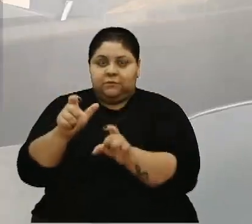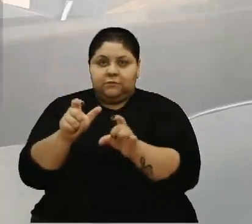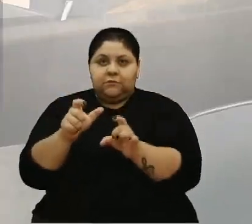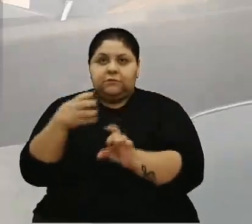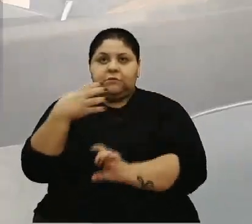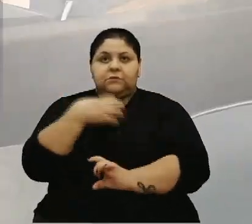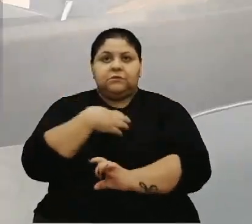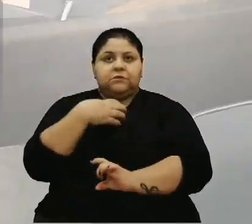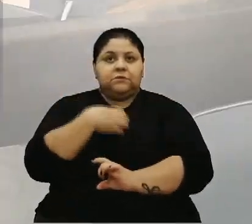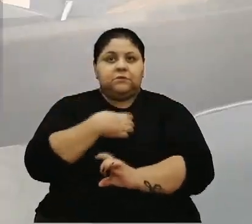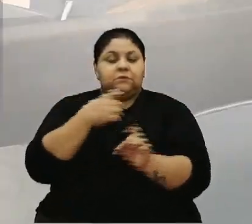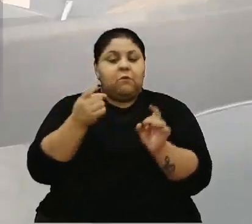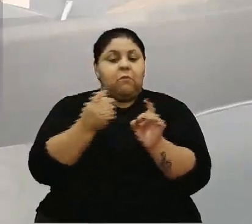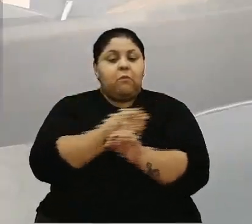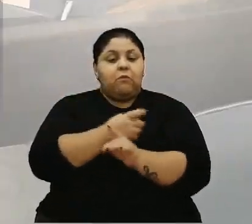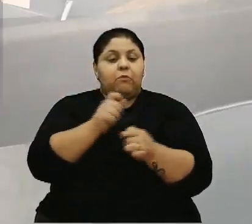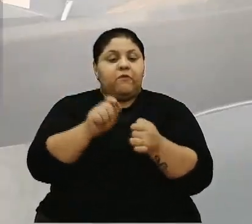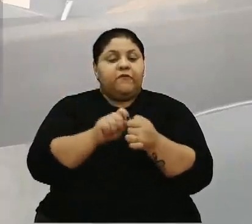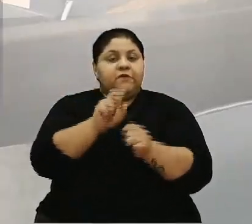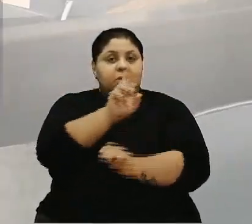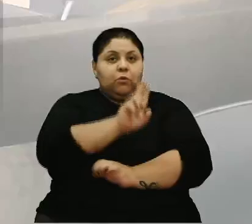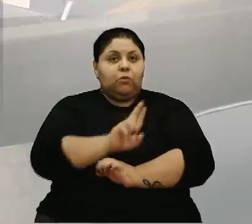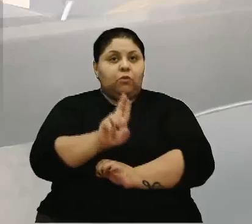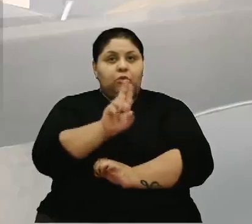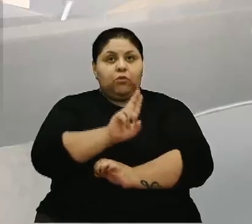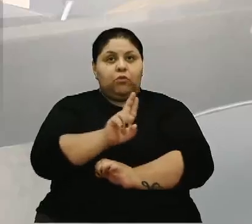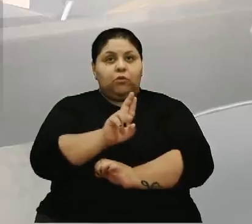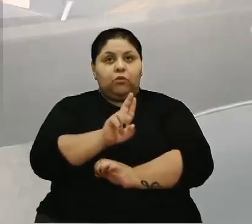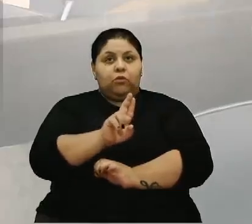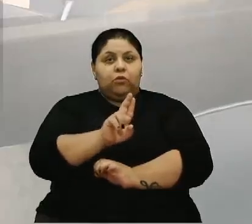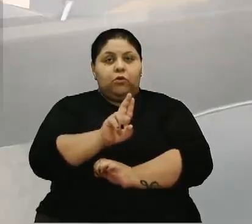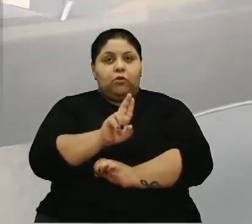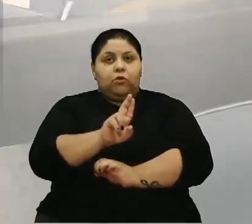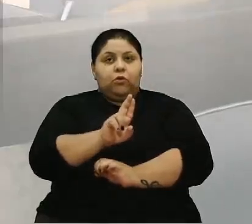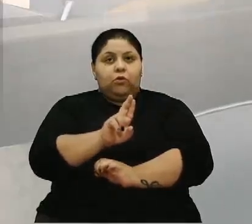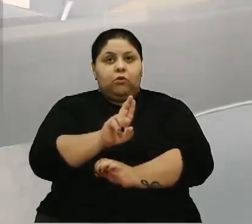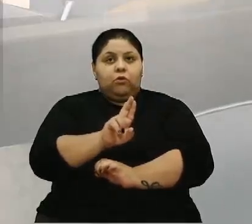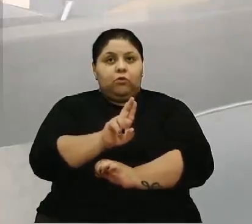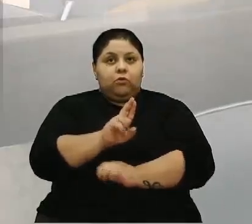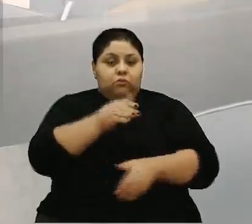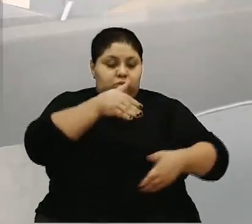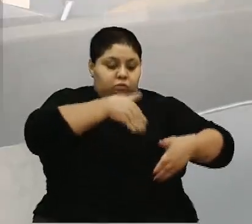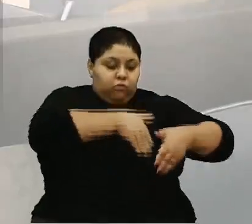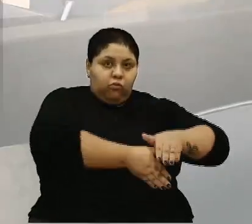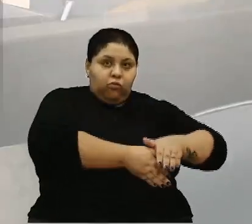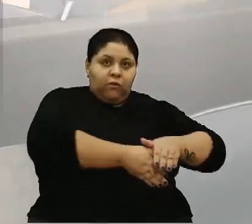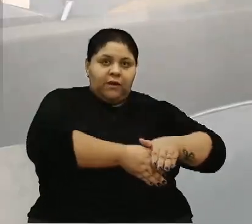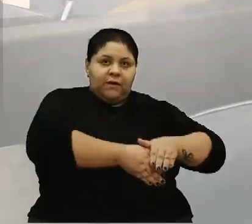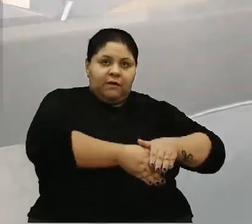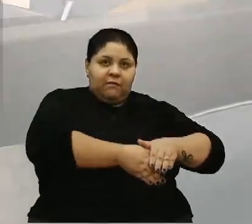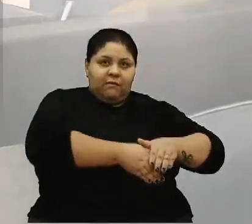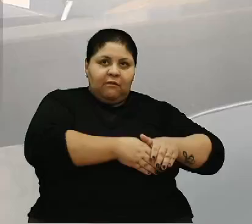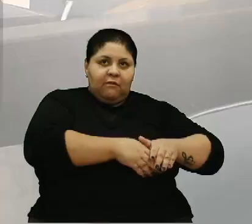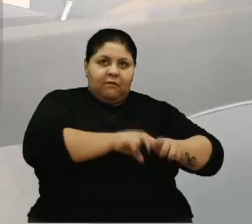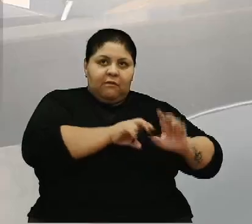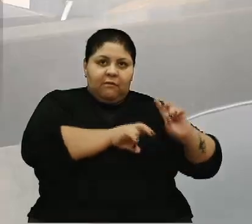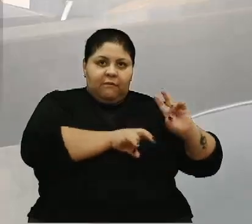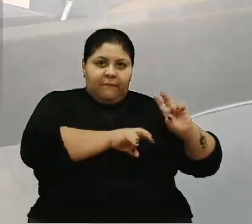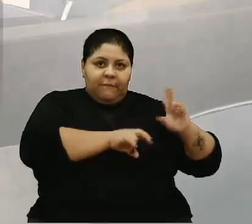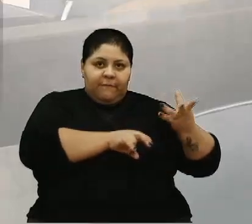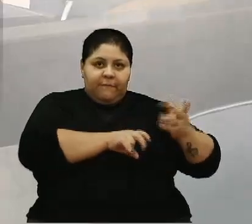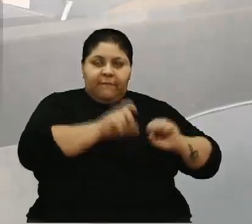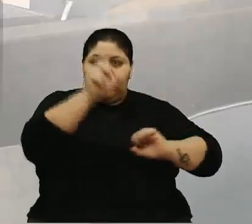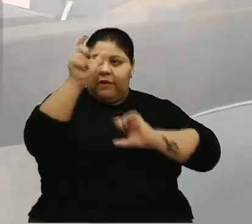sintam à vontade para fazer o uso, o porte, e aí pessoas